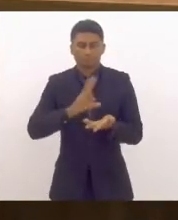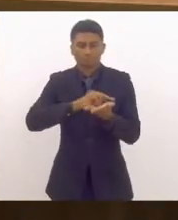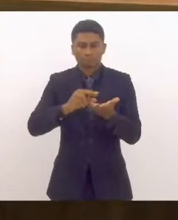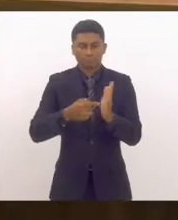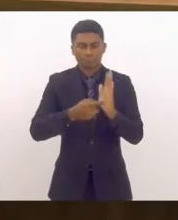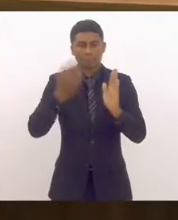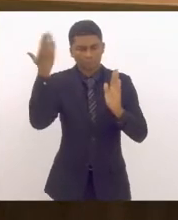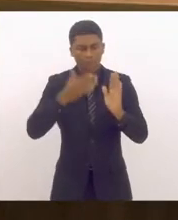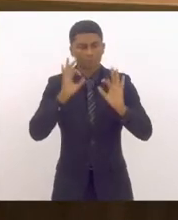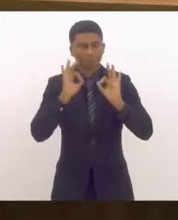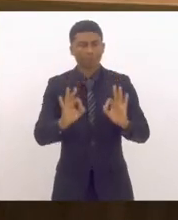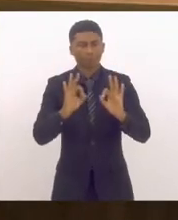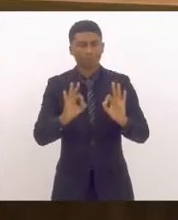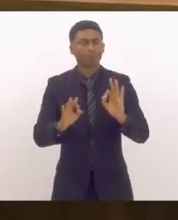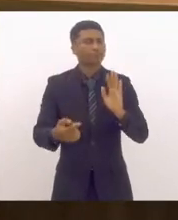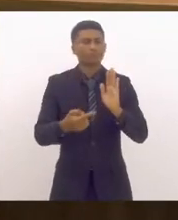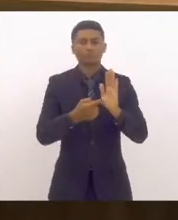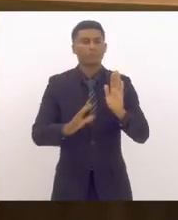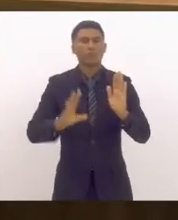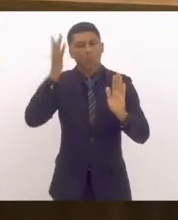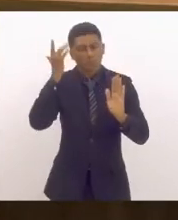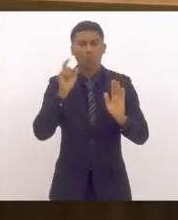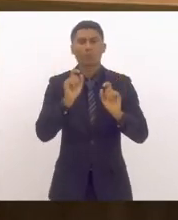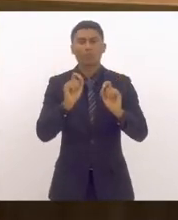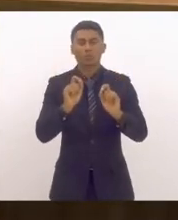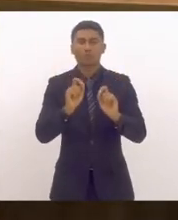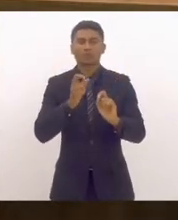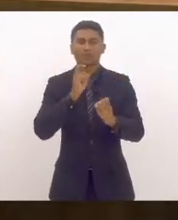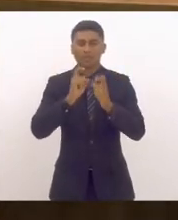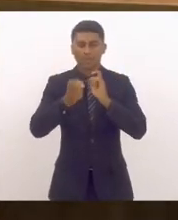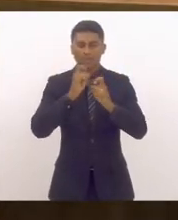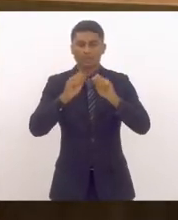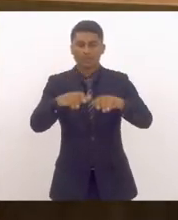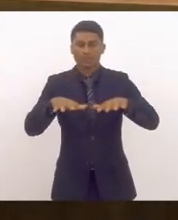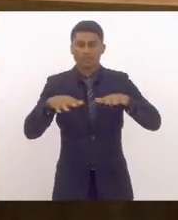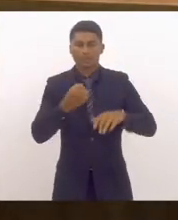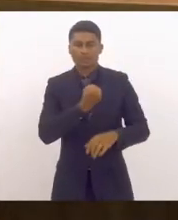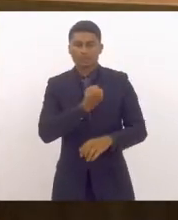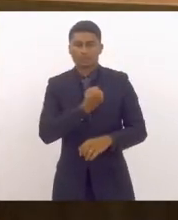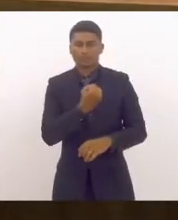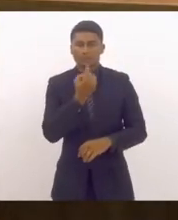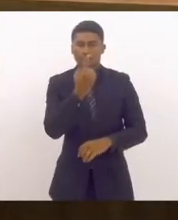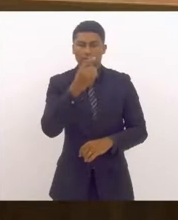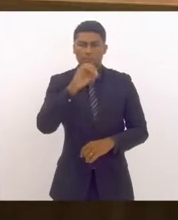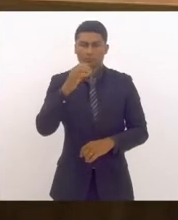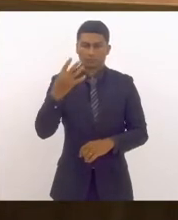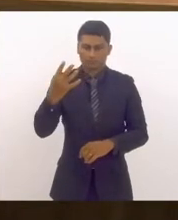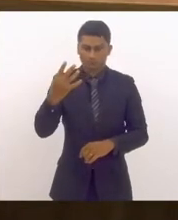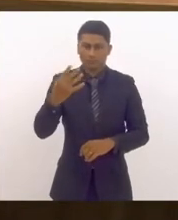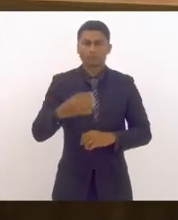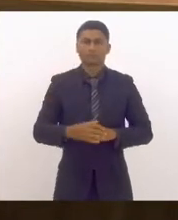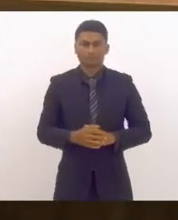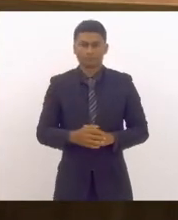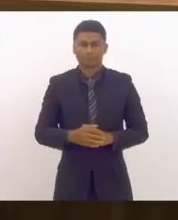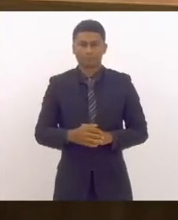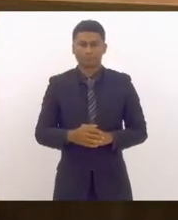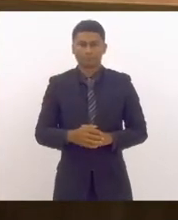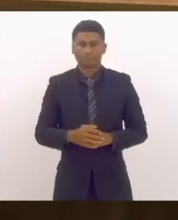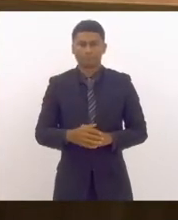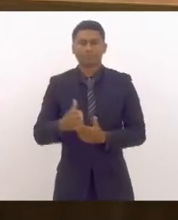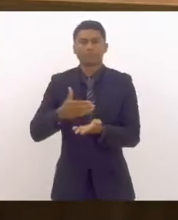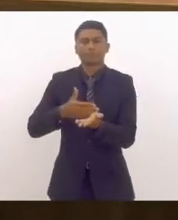ata reflete com exatidão o ocorrido na centésima quarta sessão extraordinária